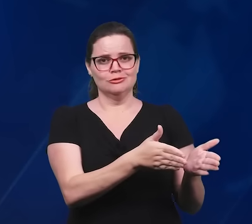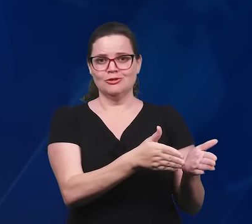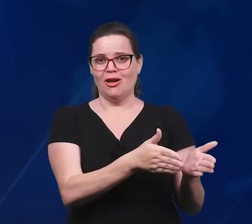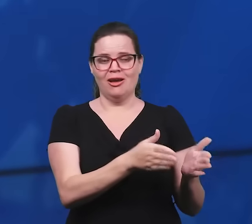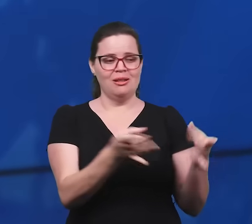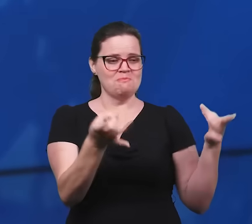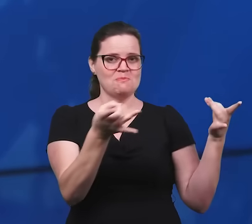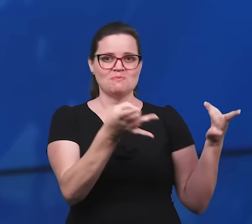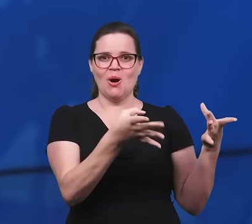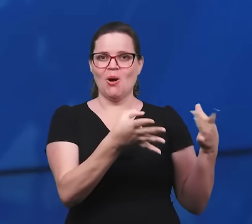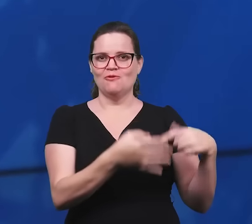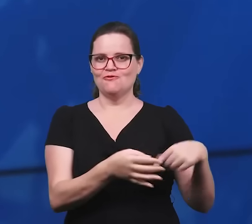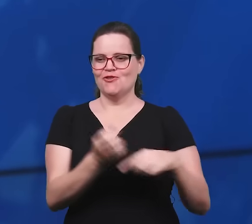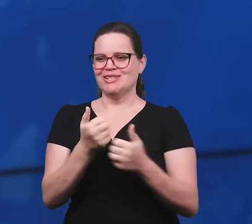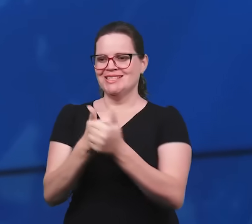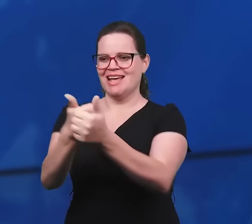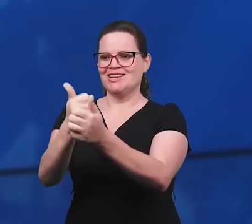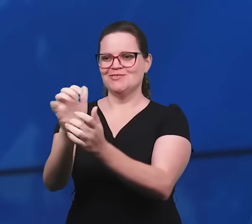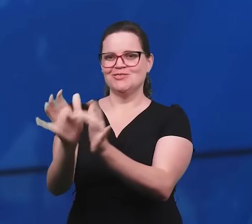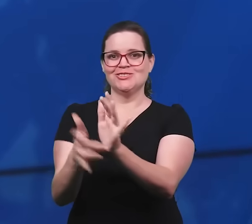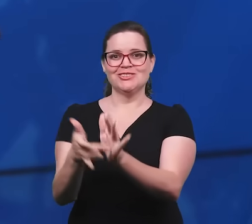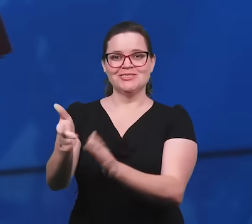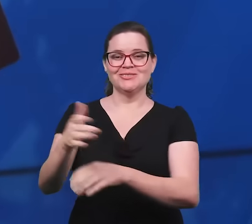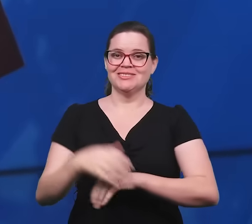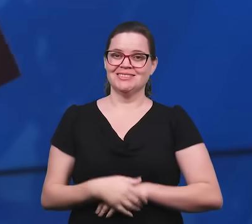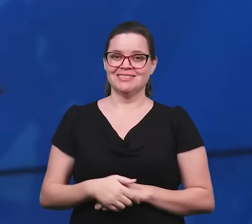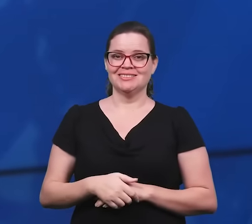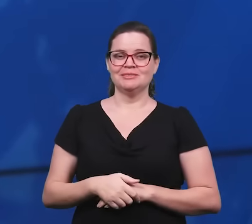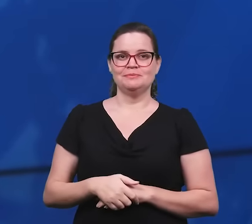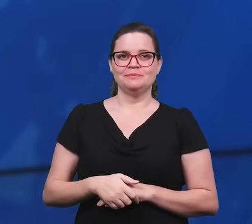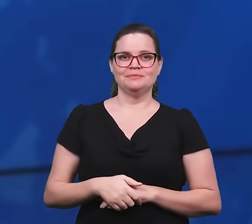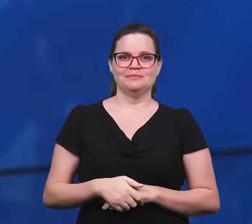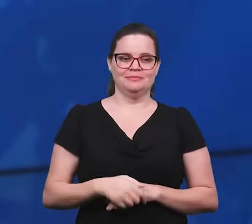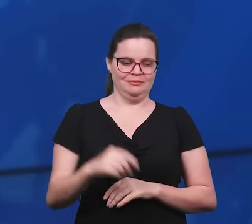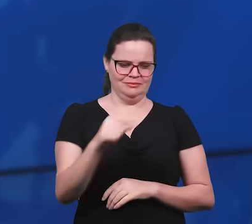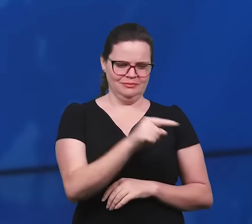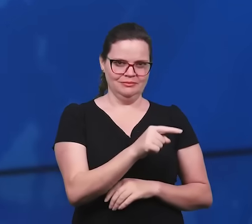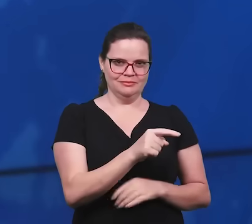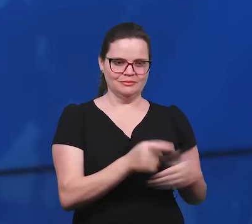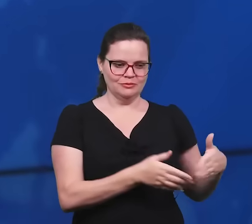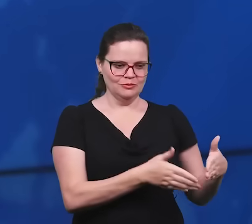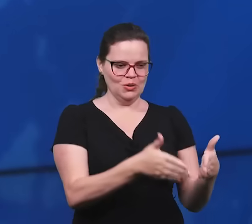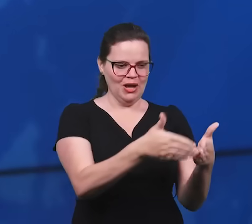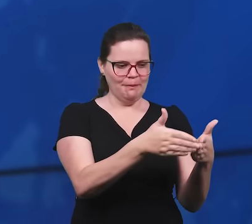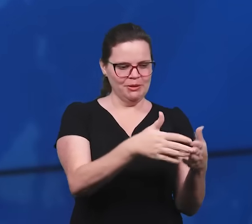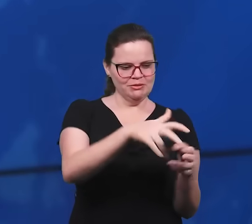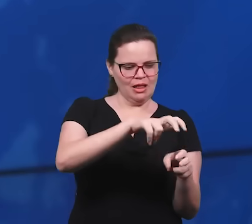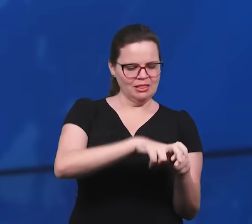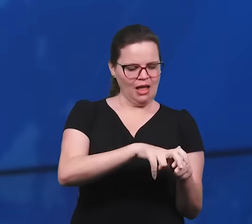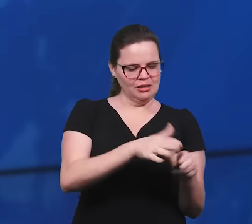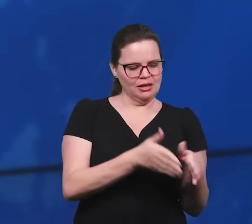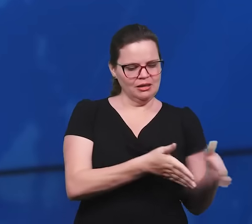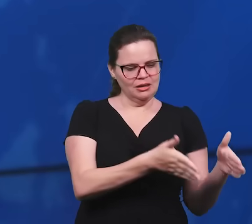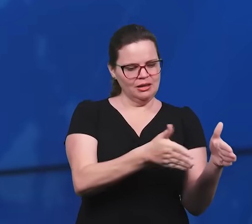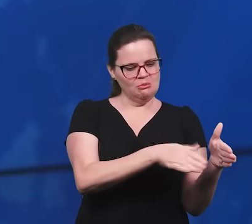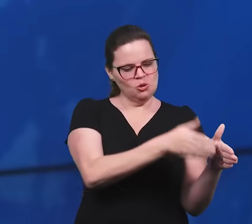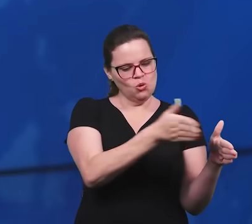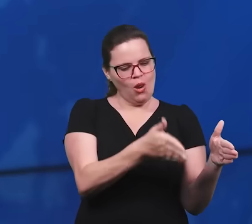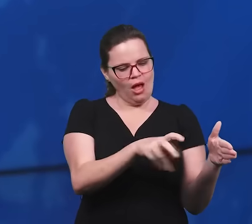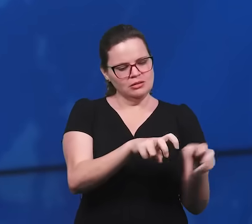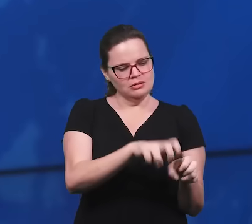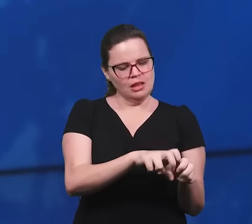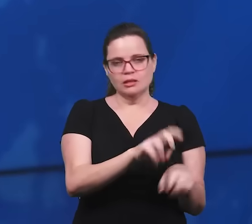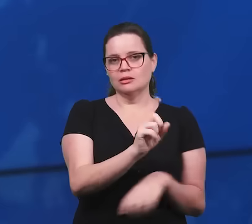caminho. Aquele homem que estava à beira do caminho, agora não mais. Agora ele está no caminho. Jesus é